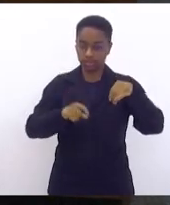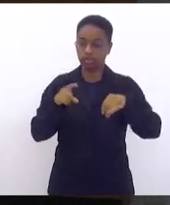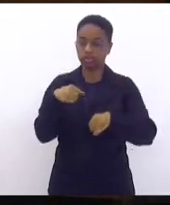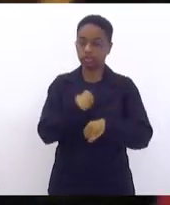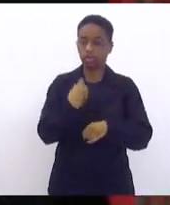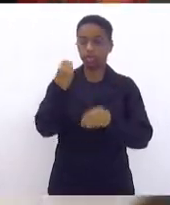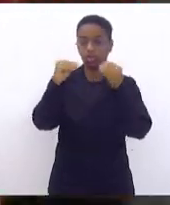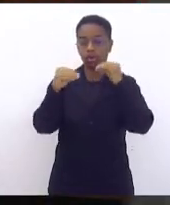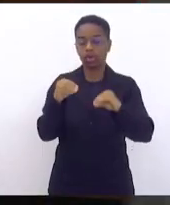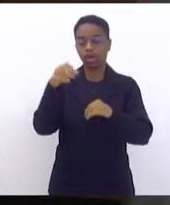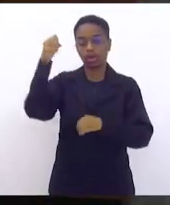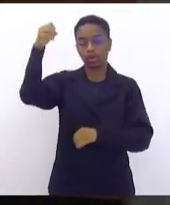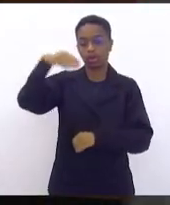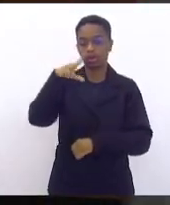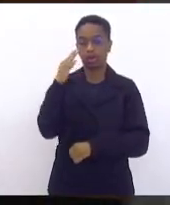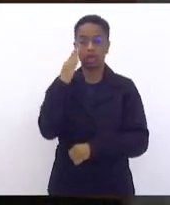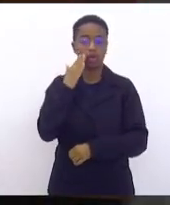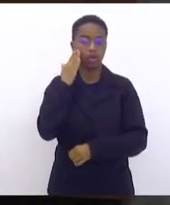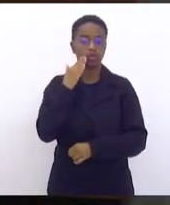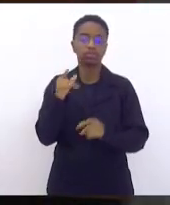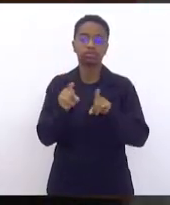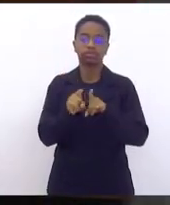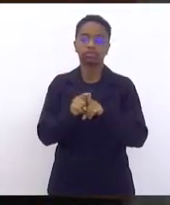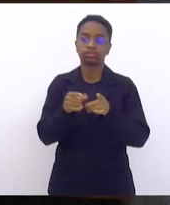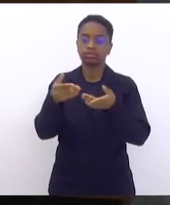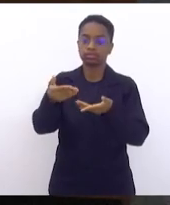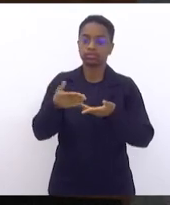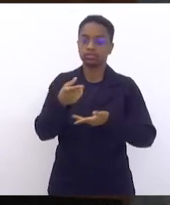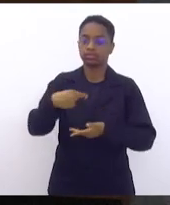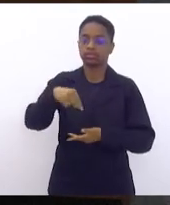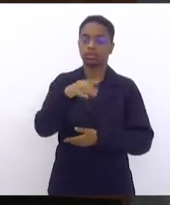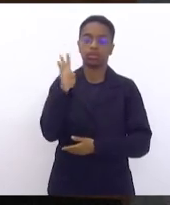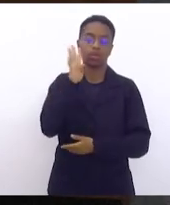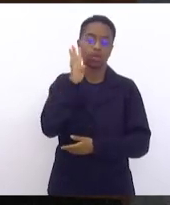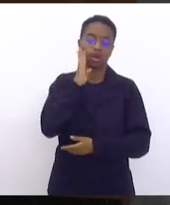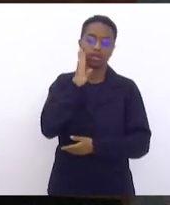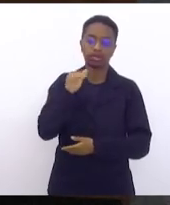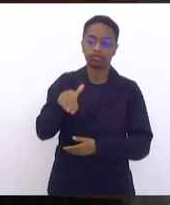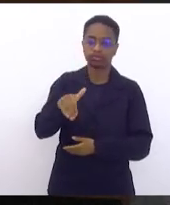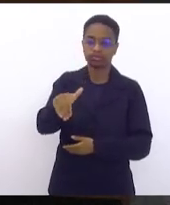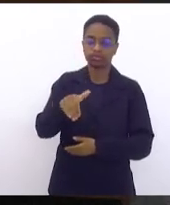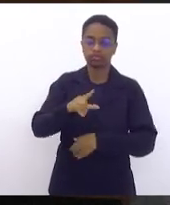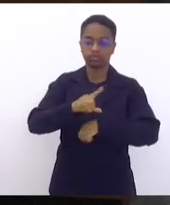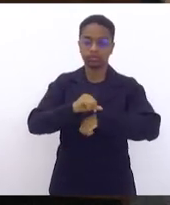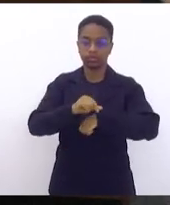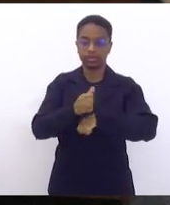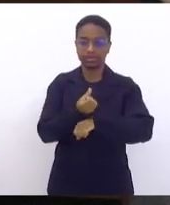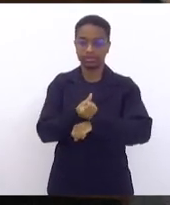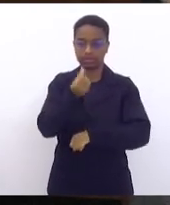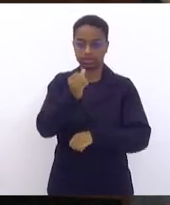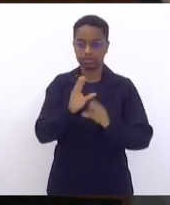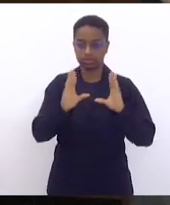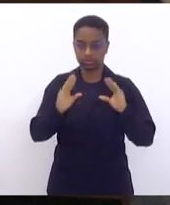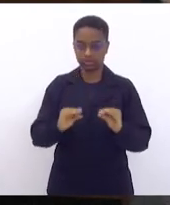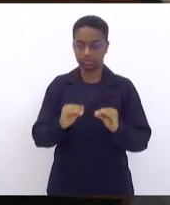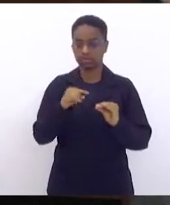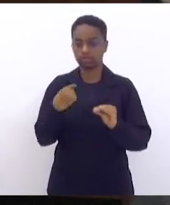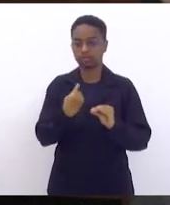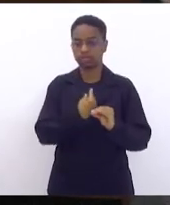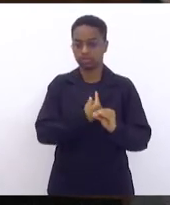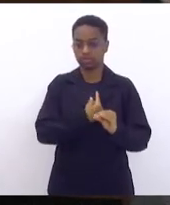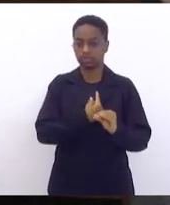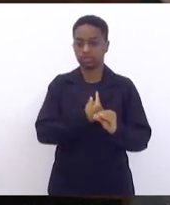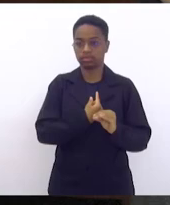iluminar de rosa. E aí convido que na próxima quarta-feira, às 18 horas,